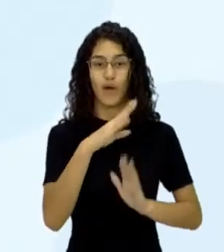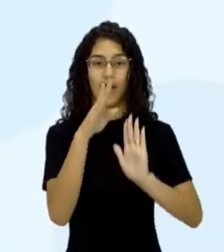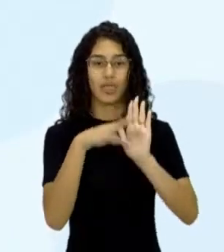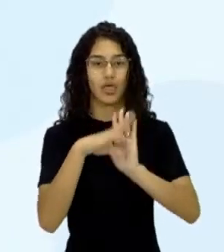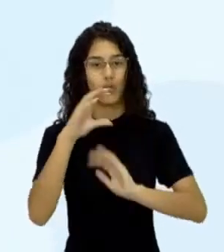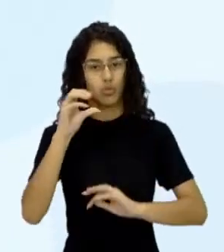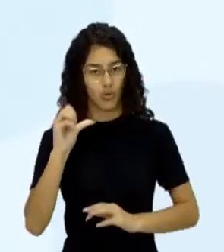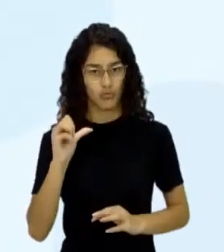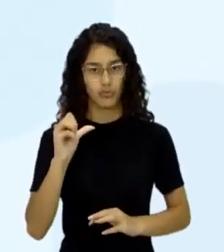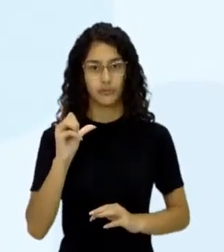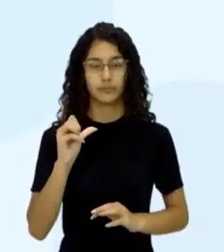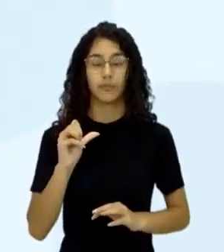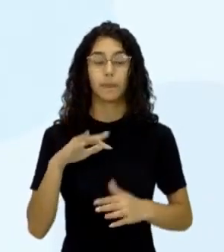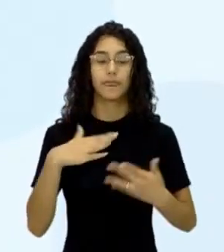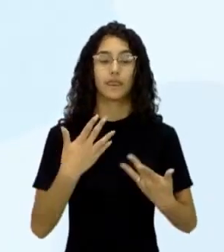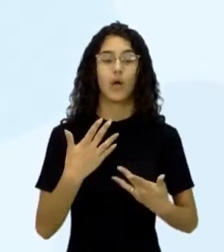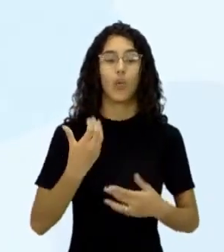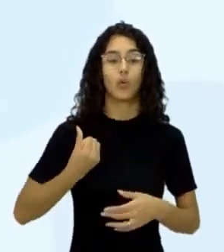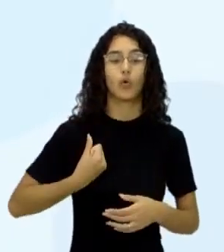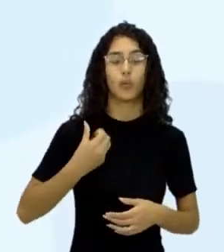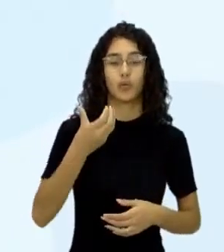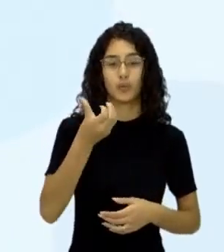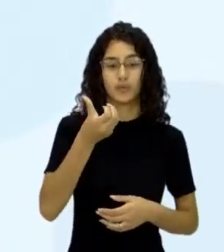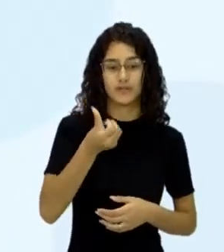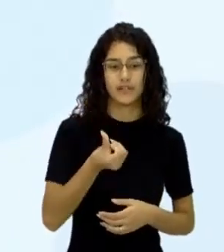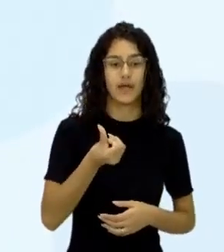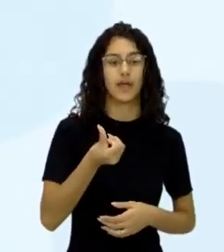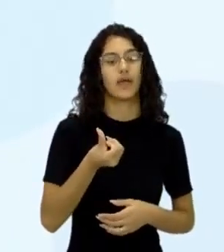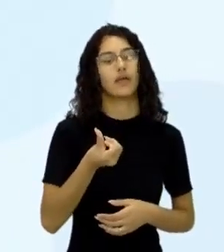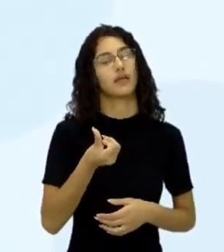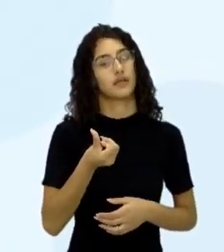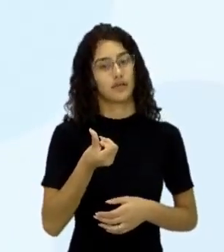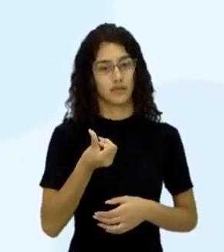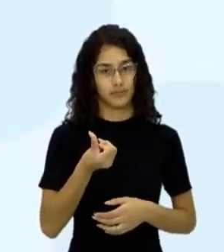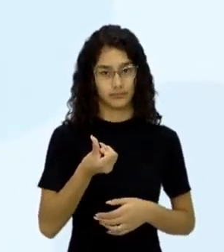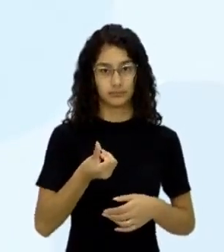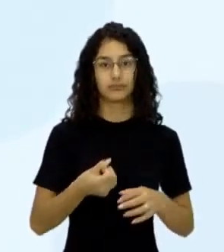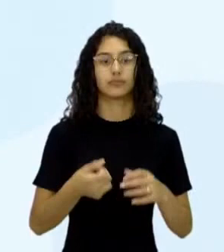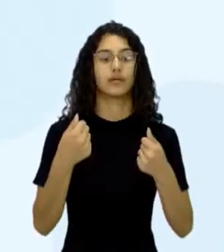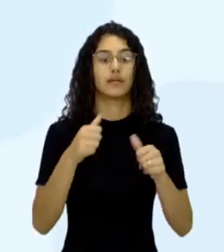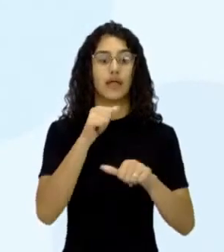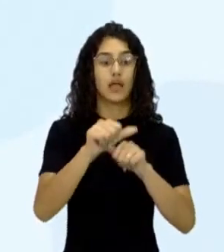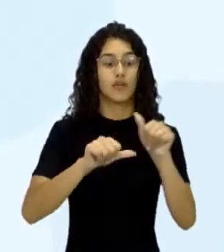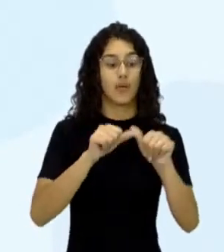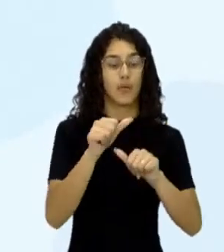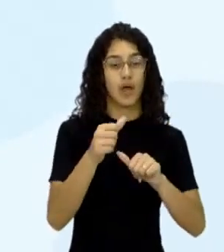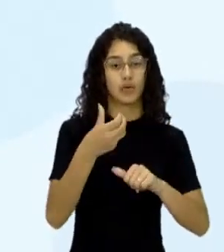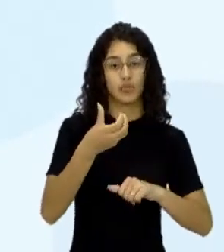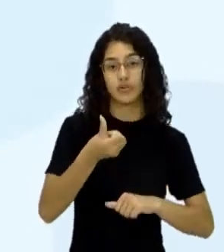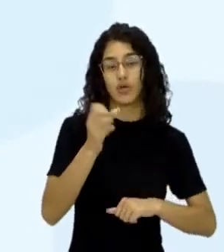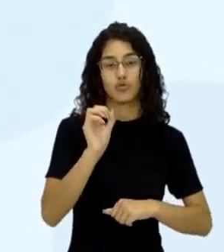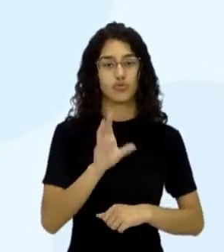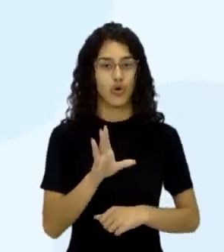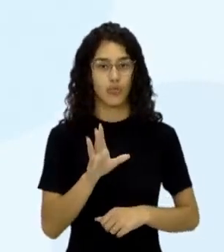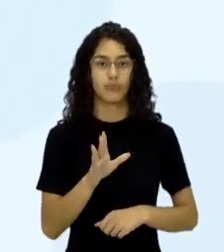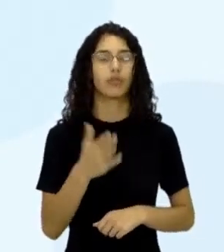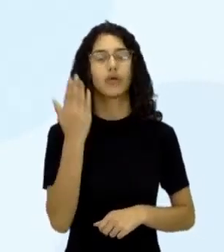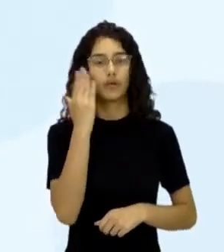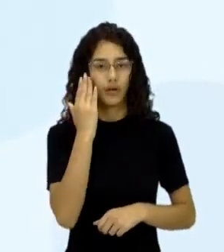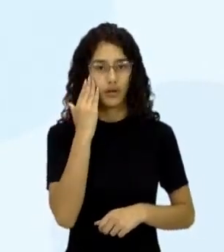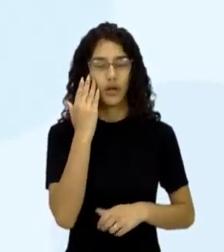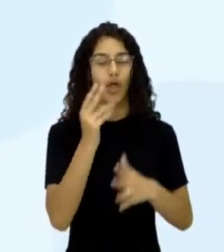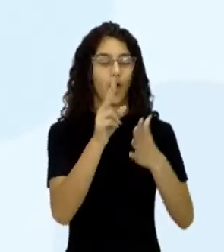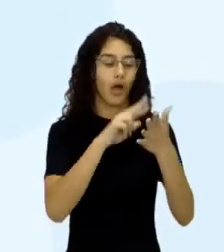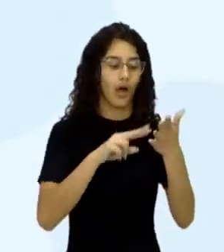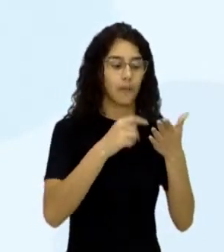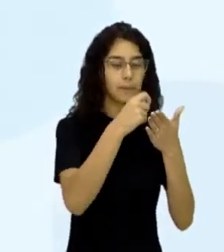o 9. Então, o número 6, quintilhões, sei lá quanto aí, ele teria que virar um número 6, para você poder ler e escrever,